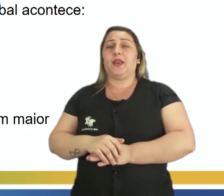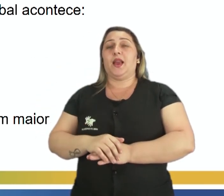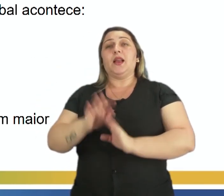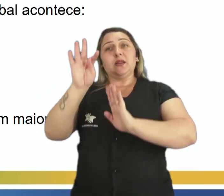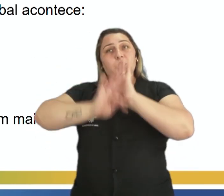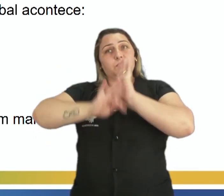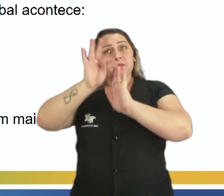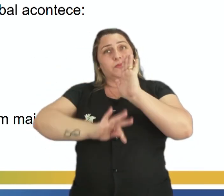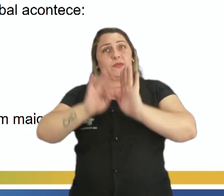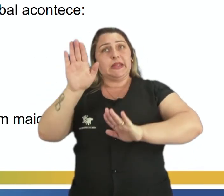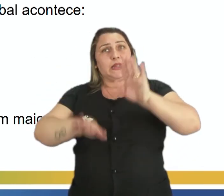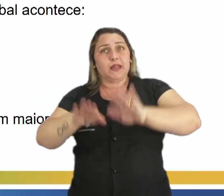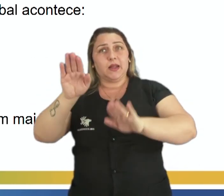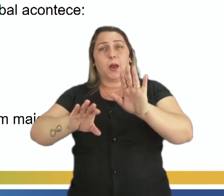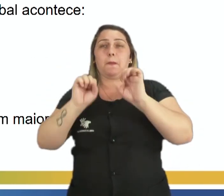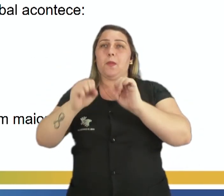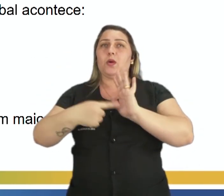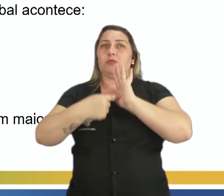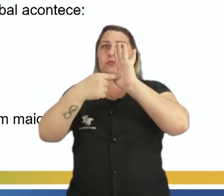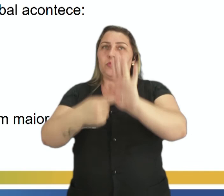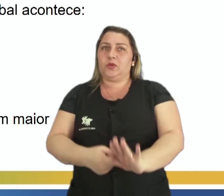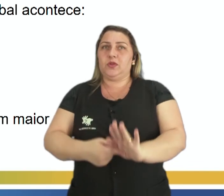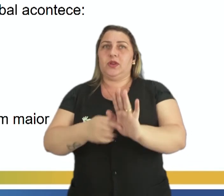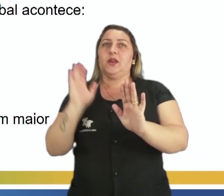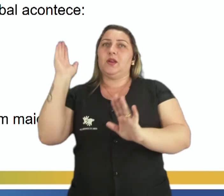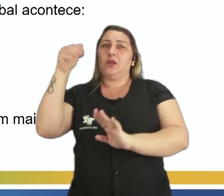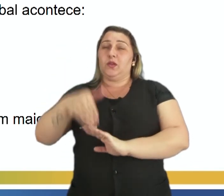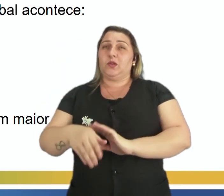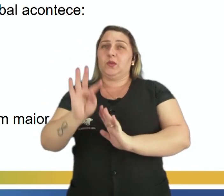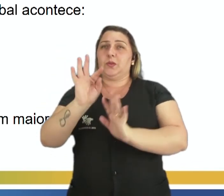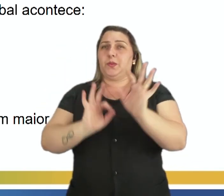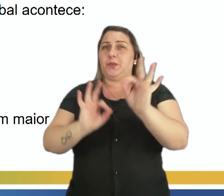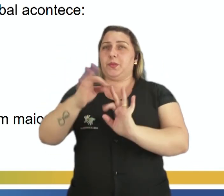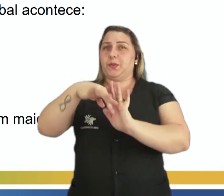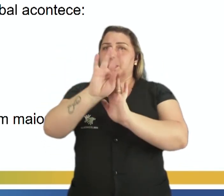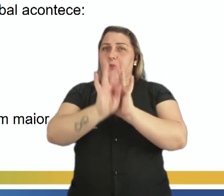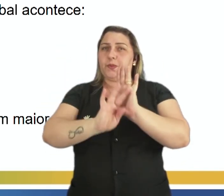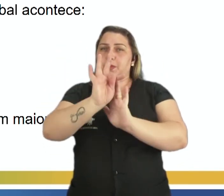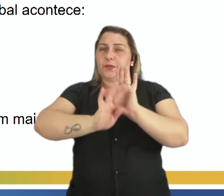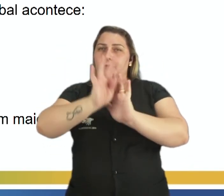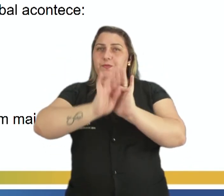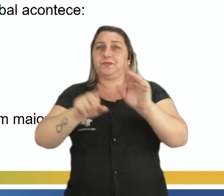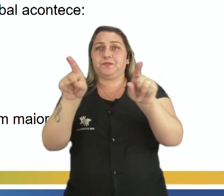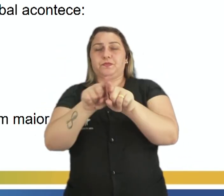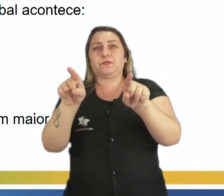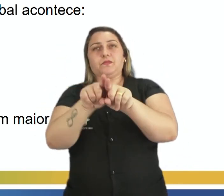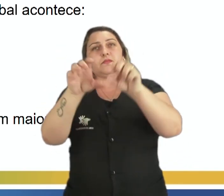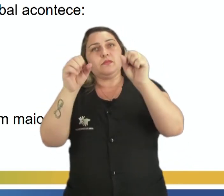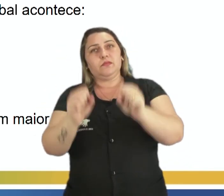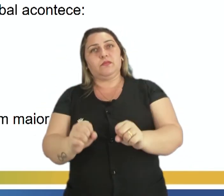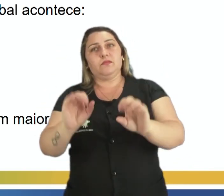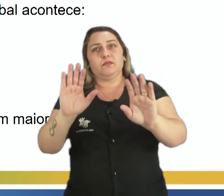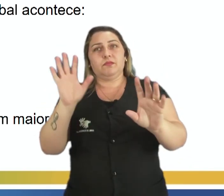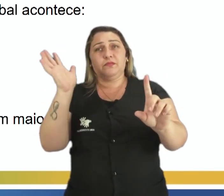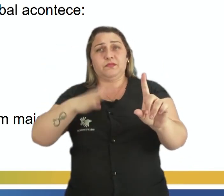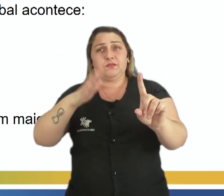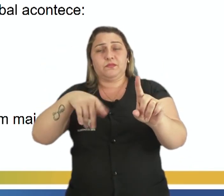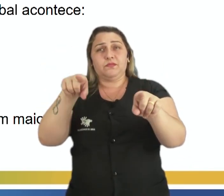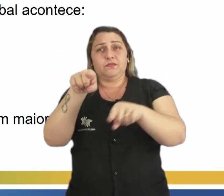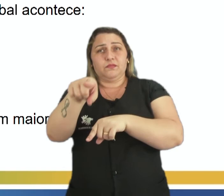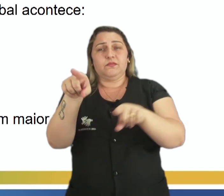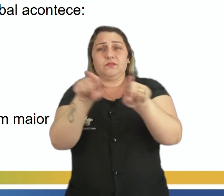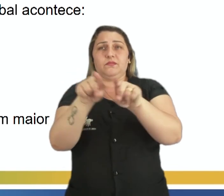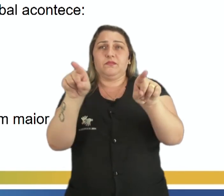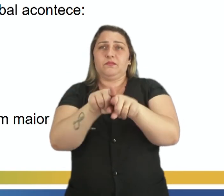Conforme a intenção do texto, podem aparecer com maior intensidade na construção textual e também pode influenciar você